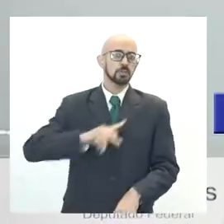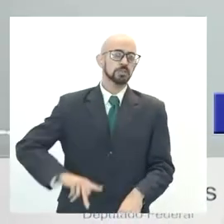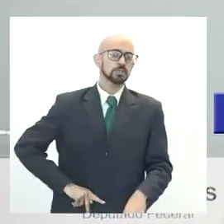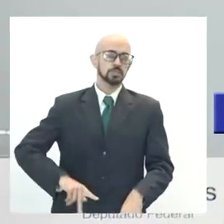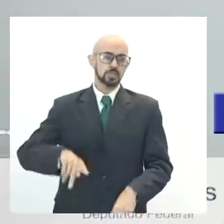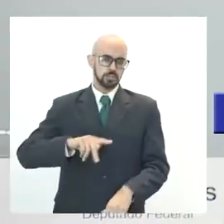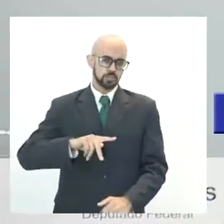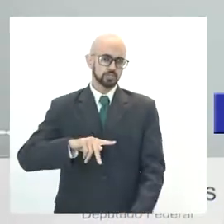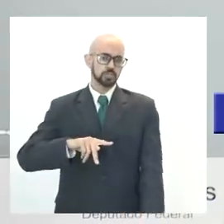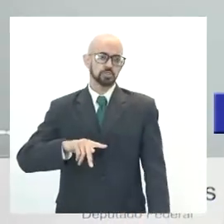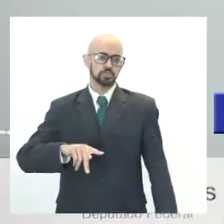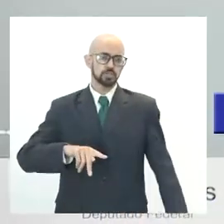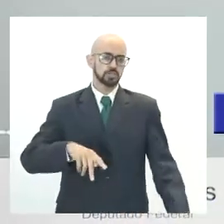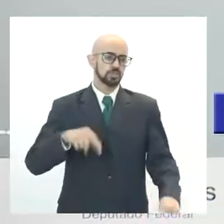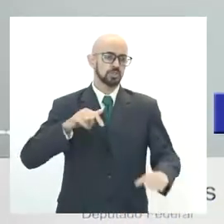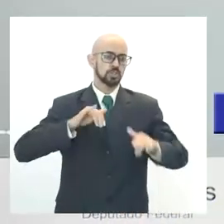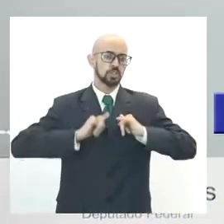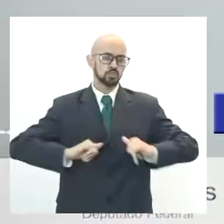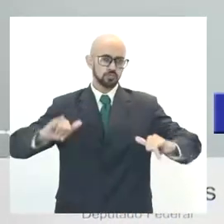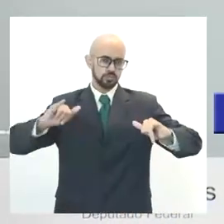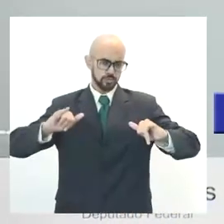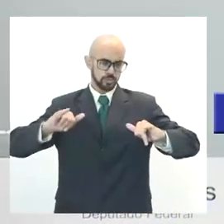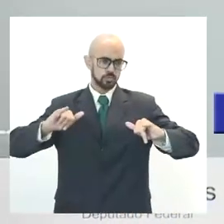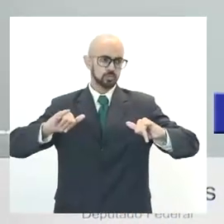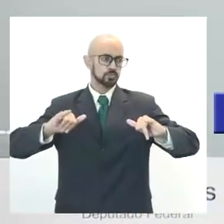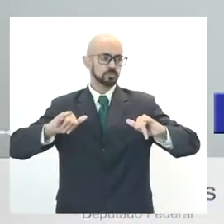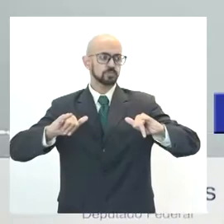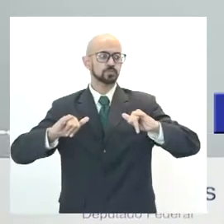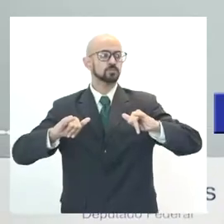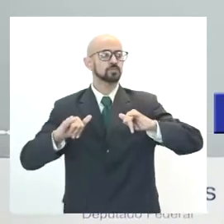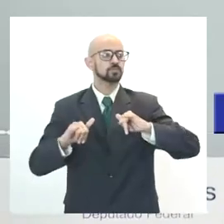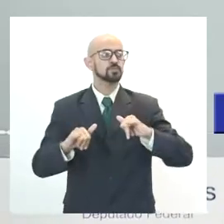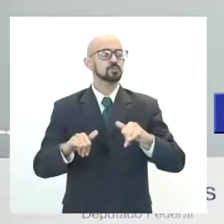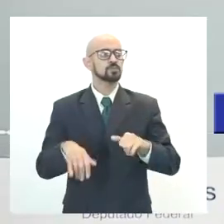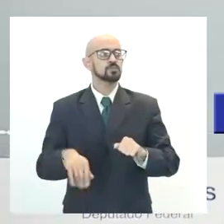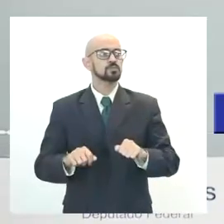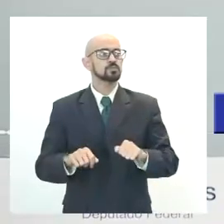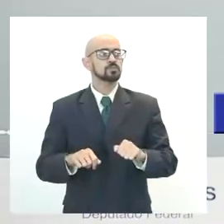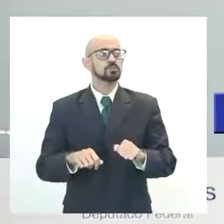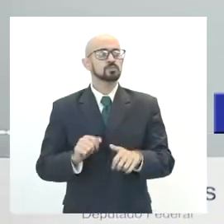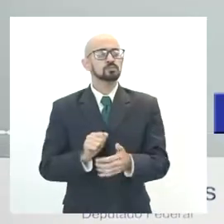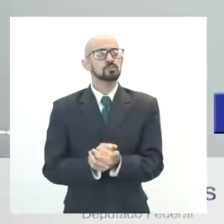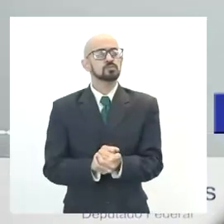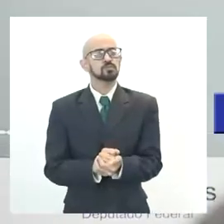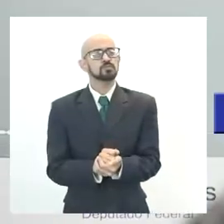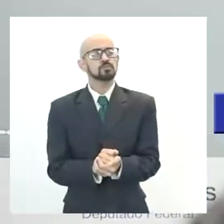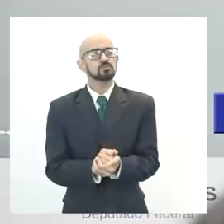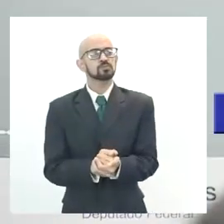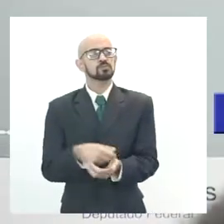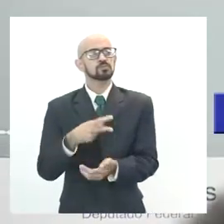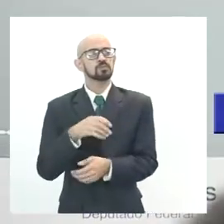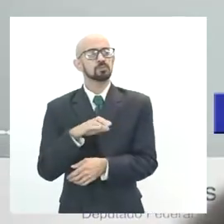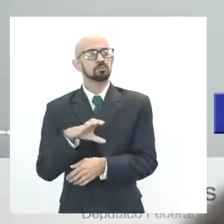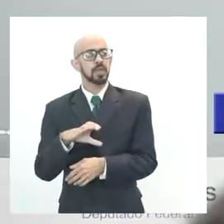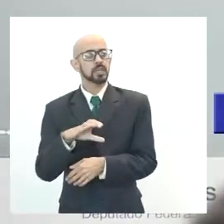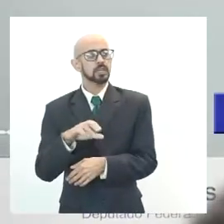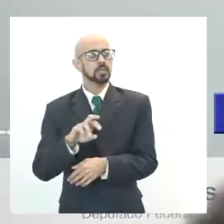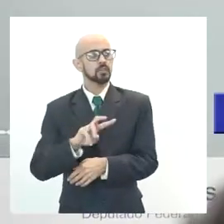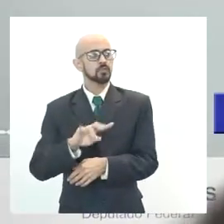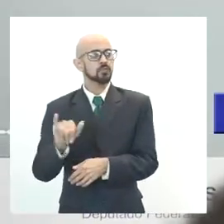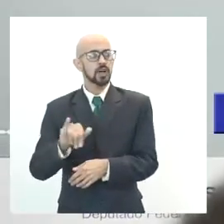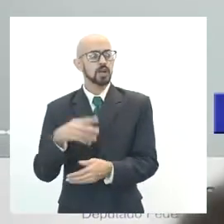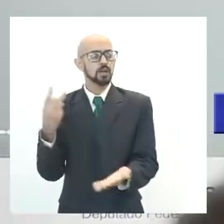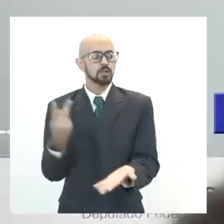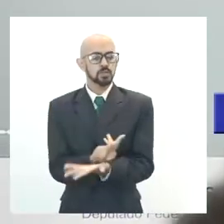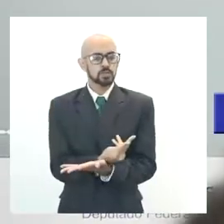República tem divulgado e tem divulgado Já está perto e não vai alcançar